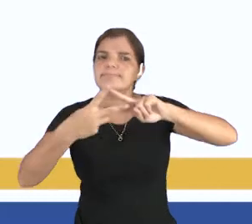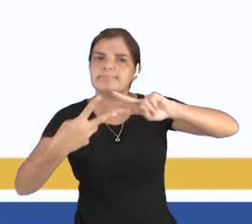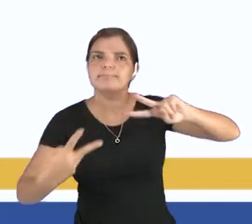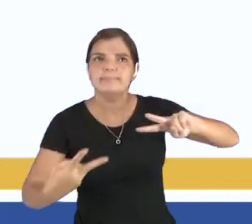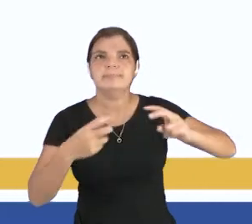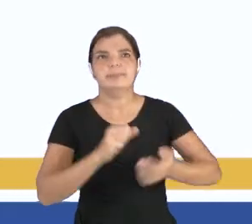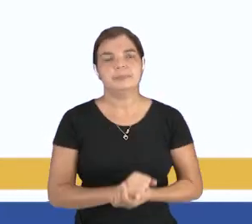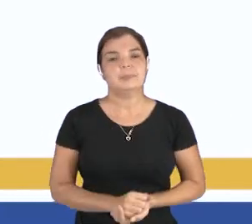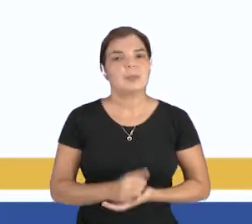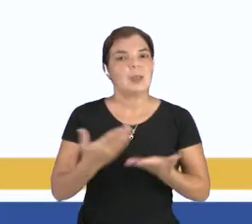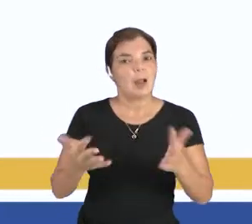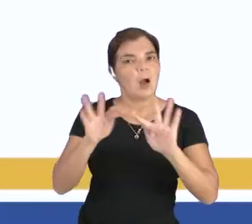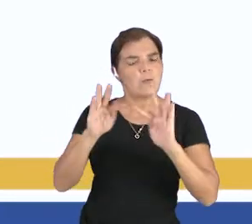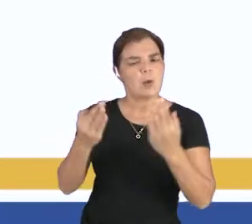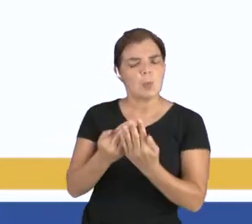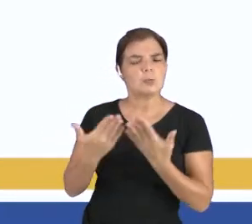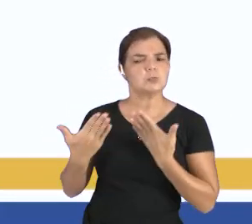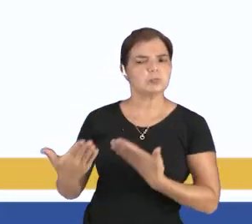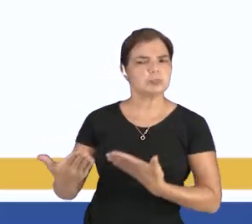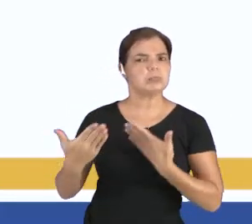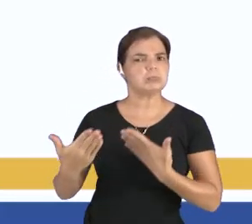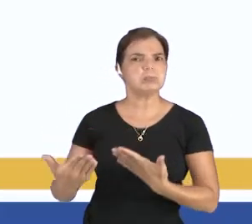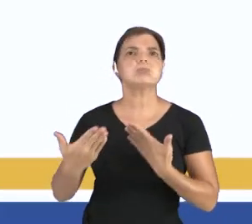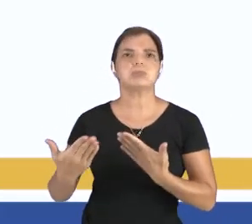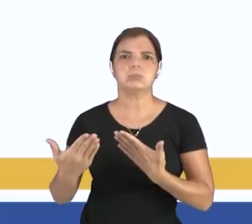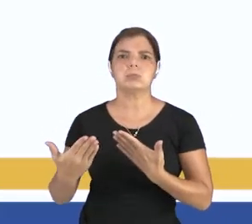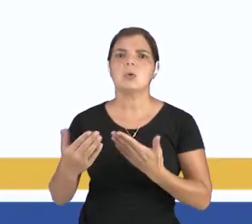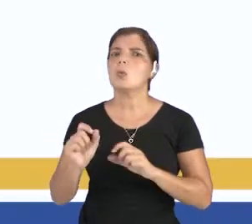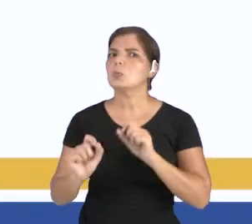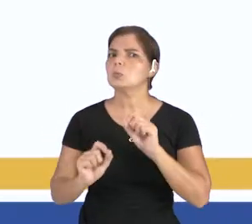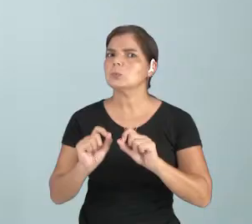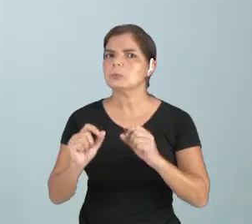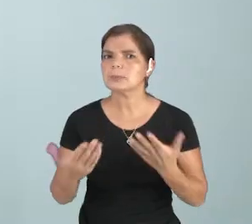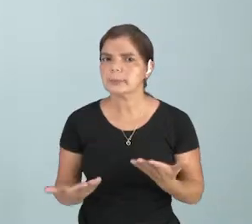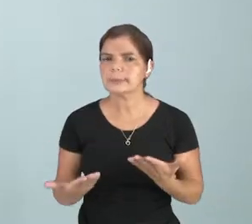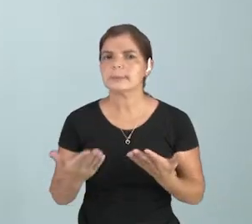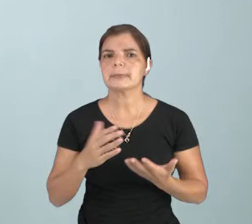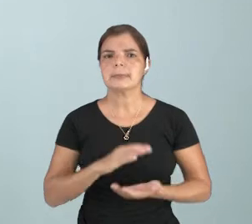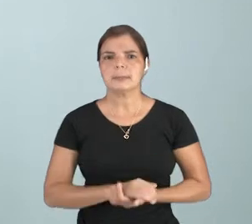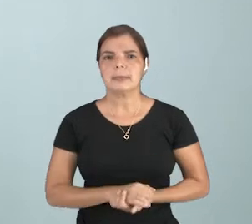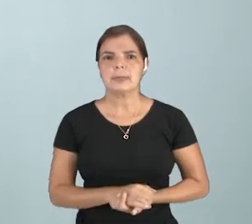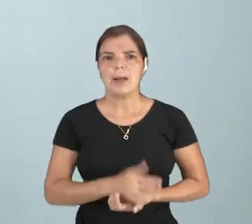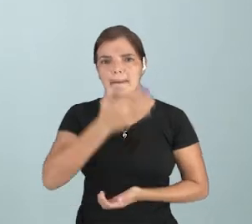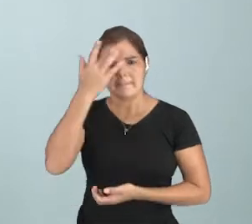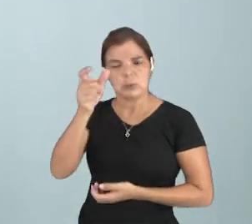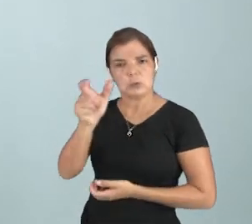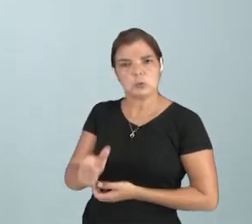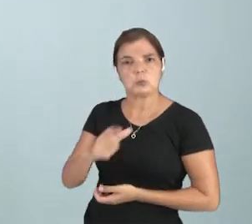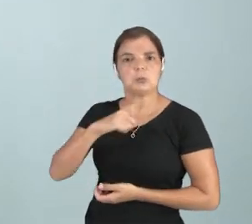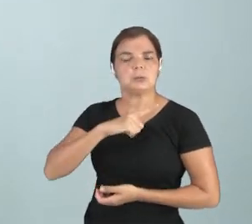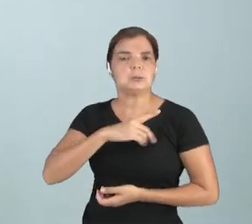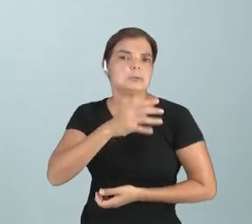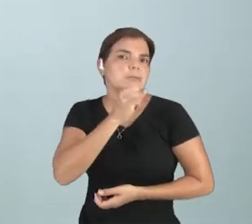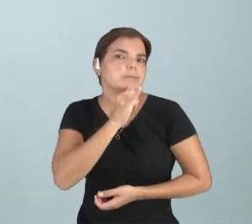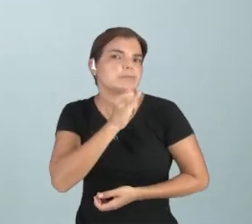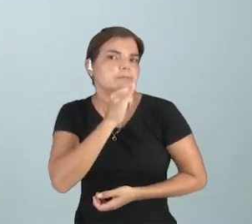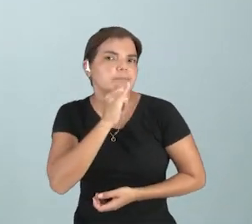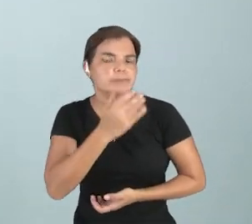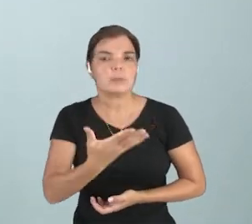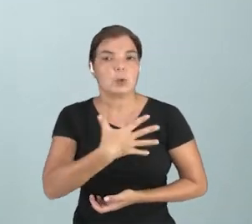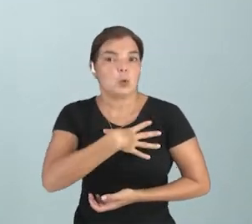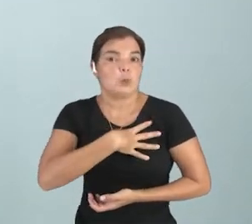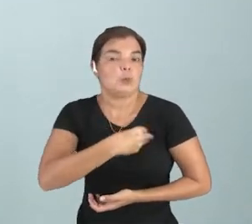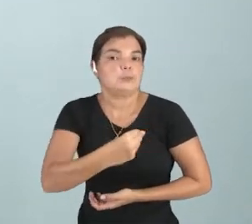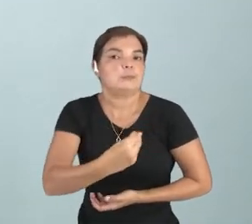genética. A família suspeita que ele tem, por exemplo, o filho